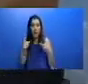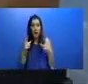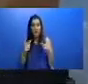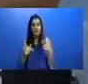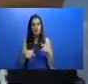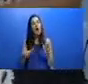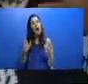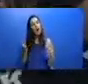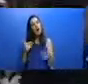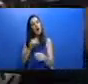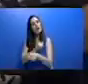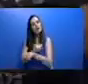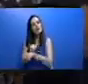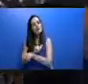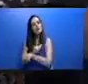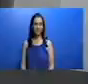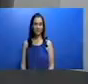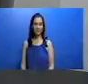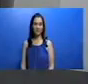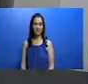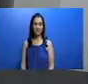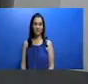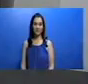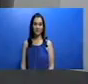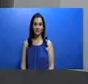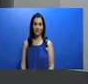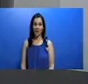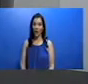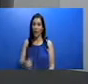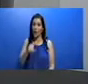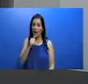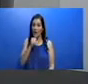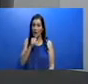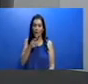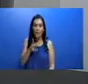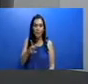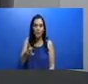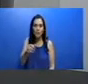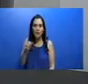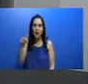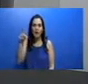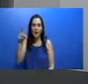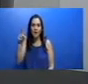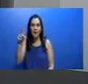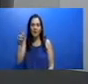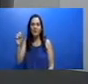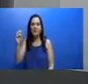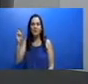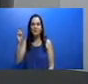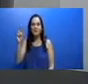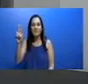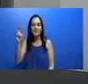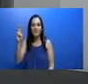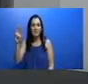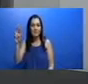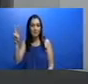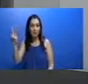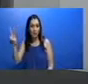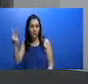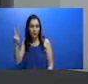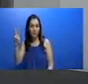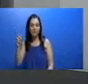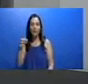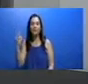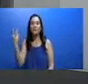para resolver esse problema. Ainda na página 232, o 3. Uma embalagem com